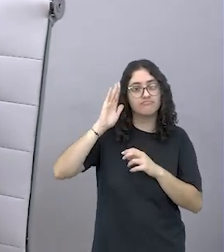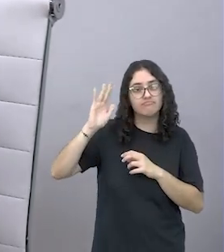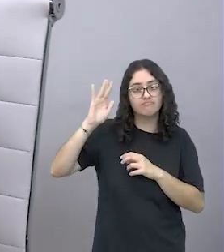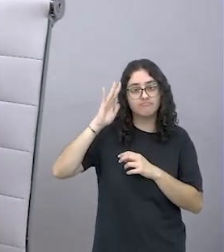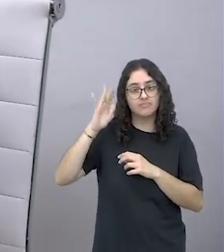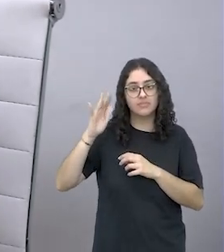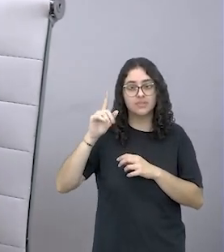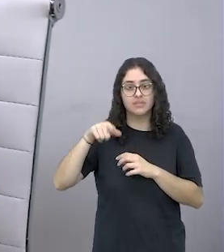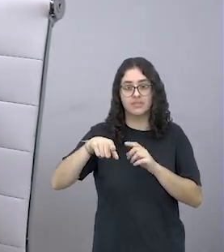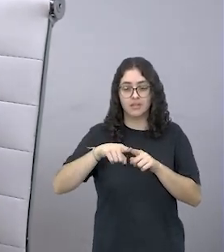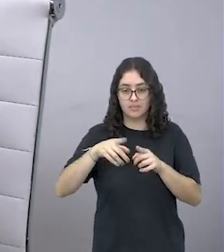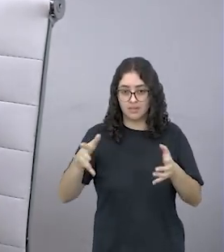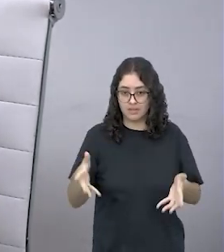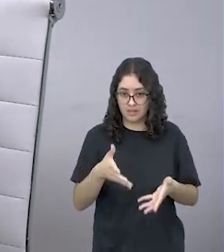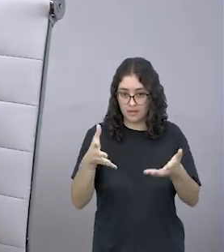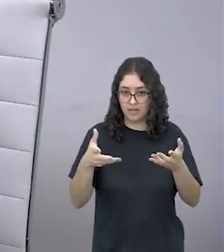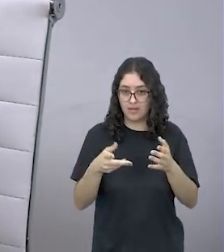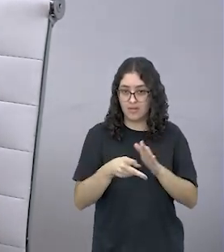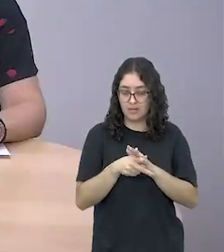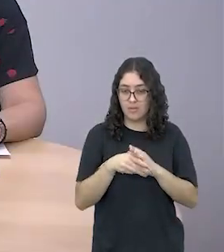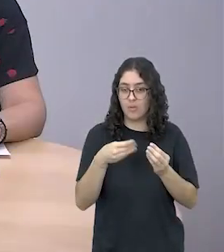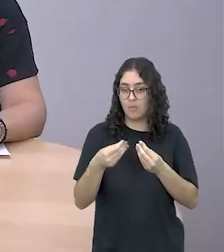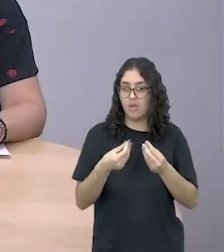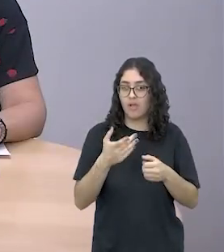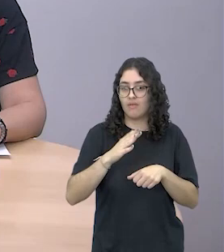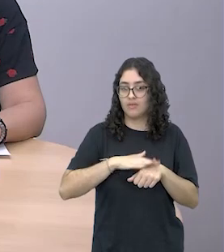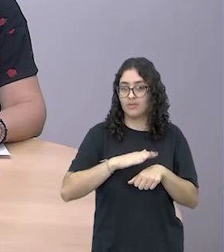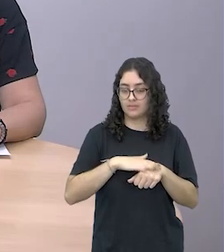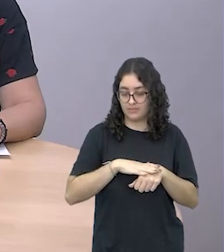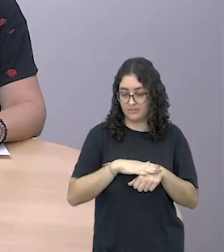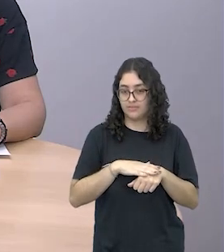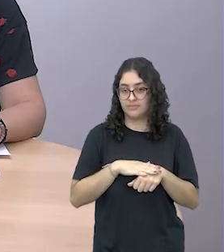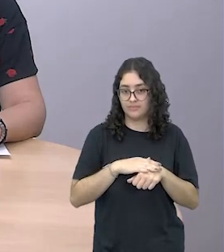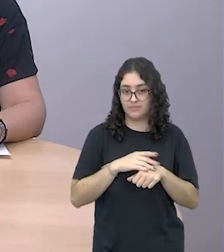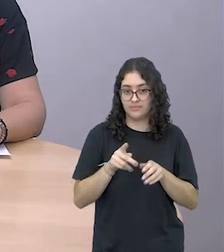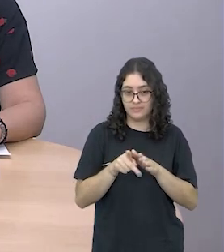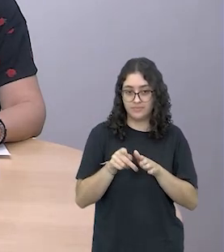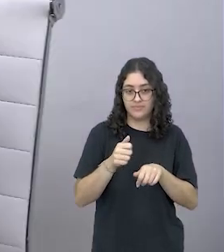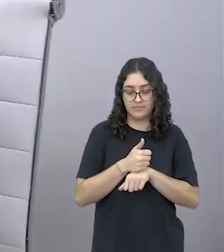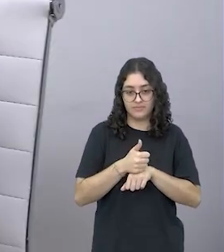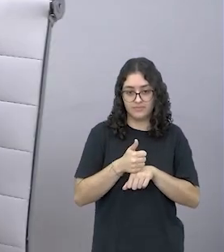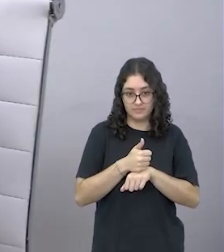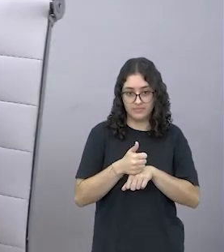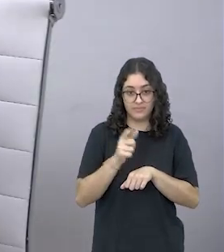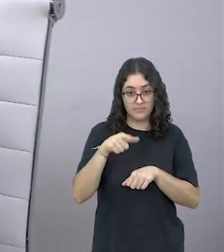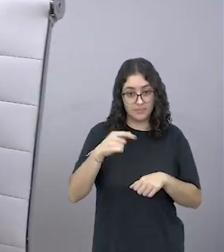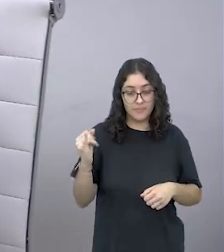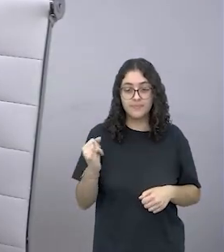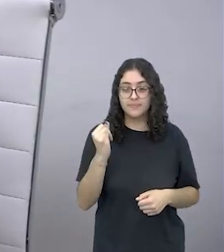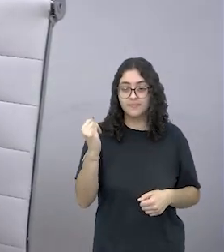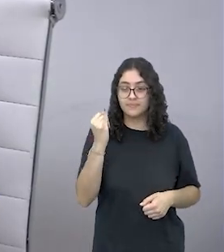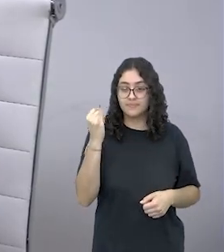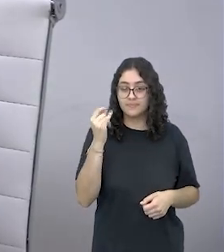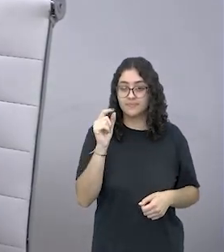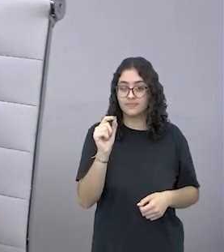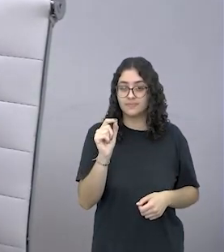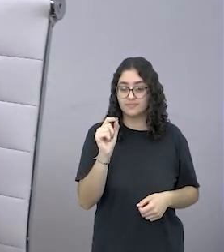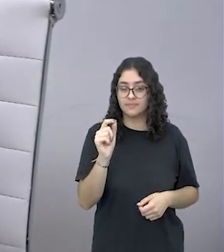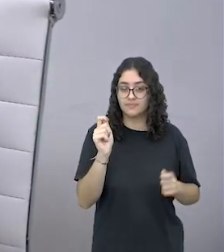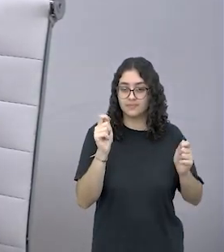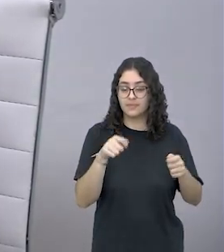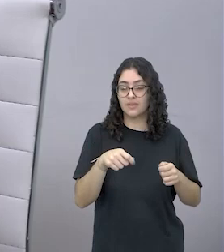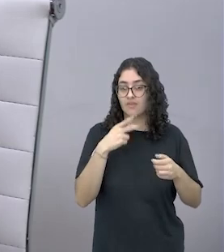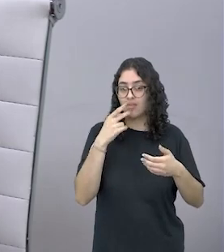reflexiva, e seu engajamento profissional, de que forma é feito esse engajamento profissional. Então é importante, aí a gente pode citar